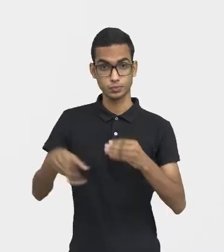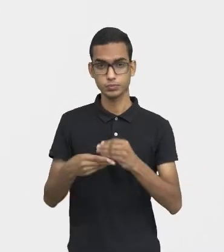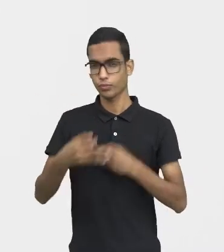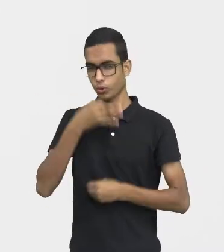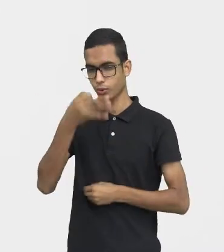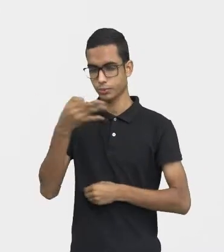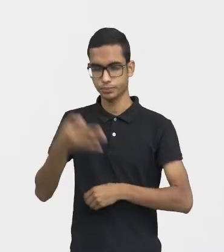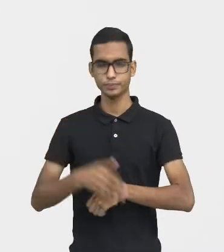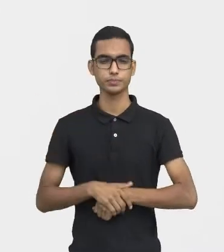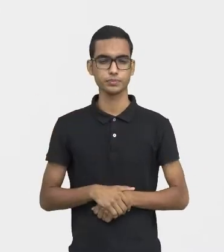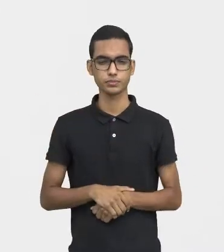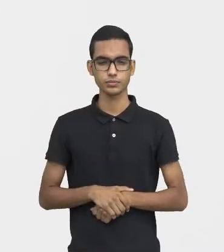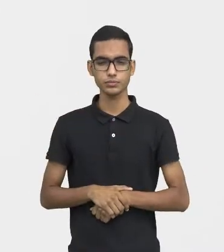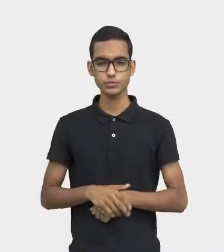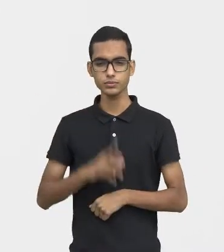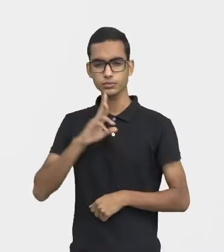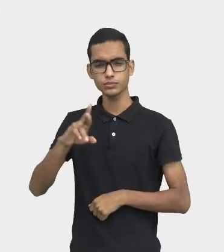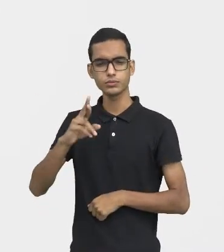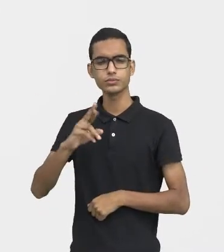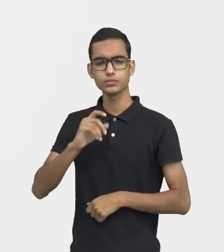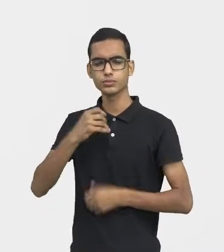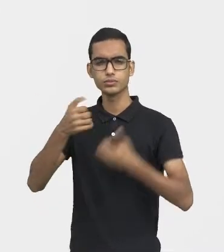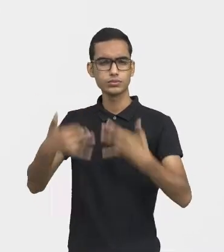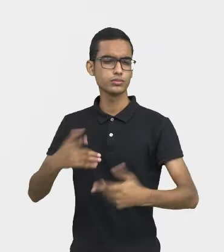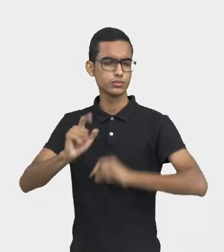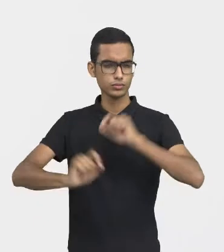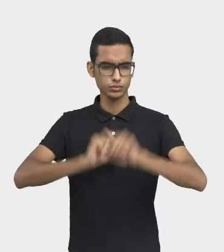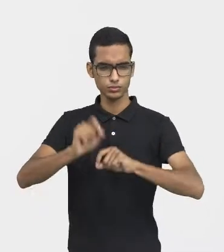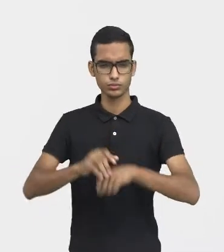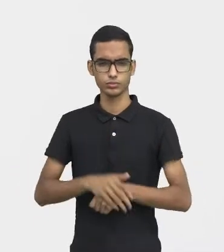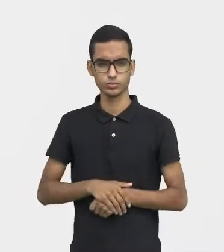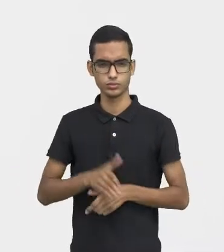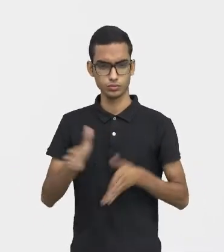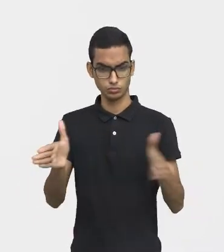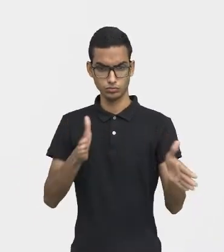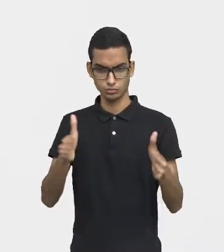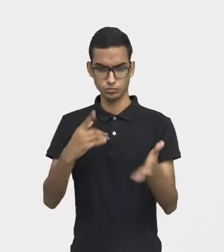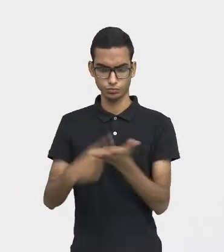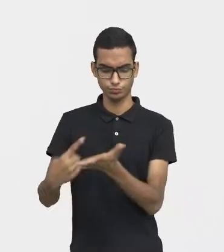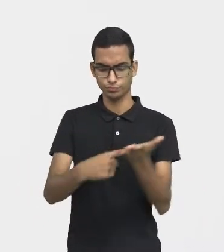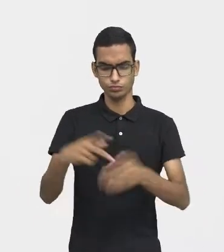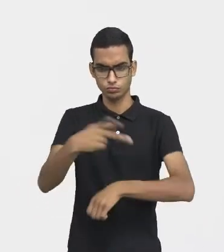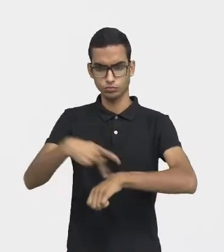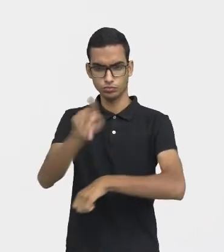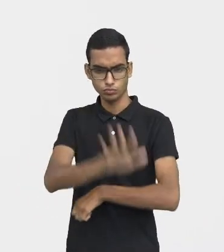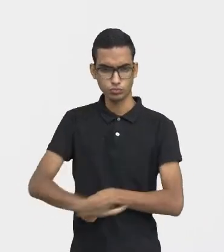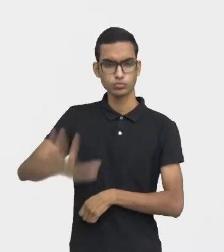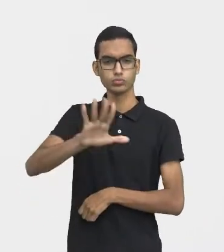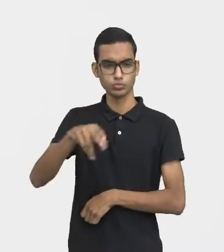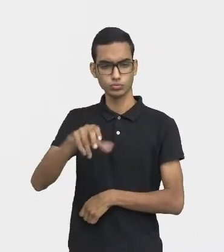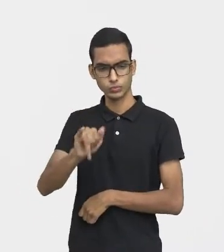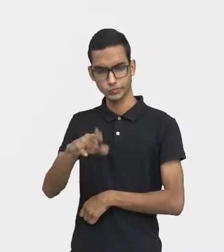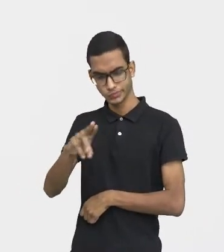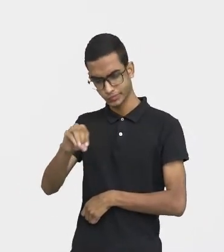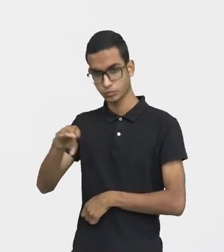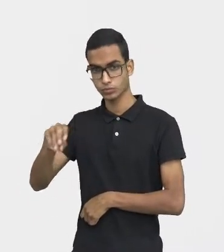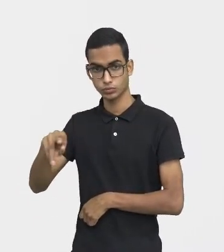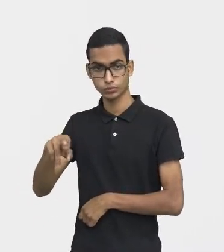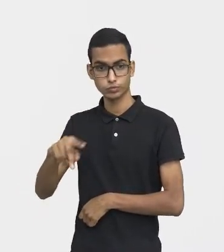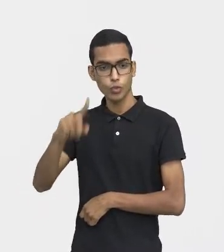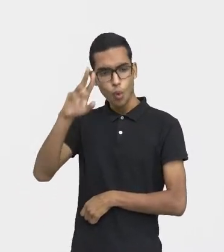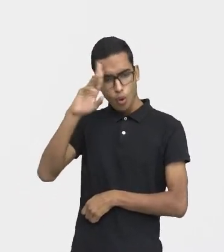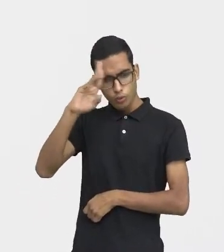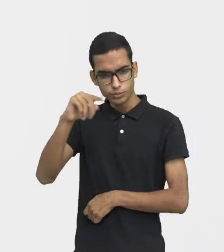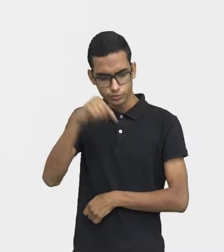Ó, a resposta diz o seguinte, o nosso comentário: a fase da Convenção Nacional foi comandada pelos jacobinos, que